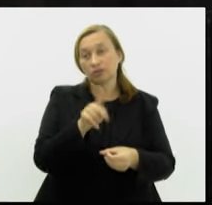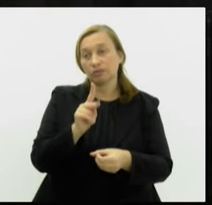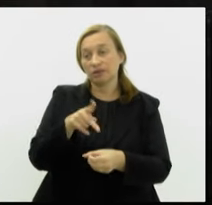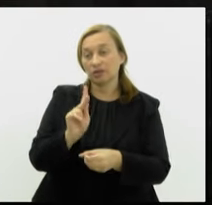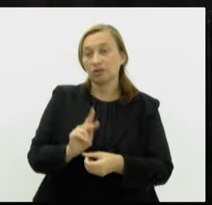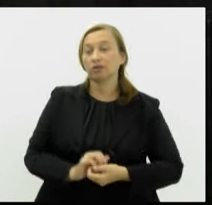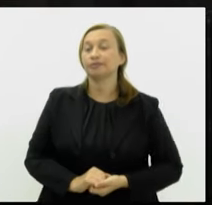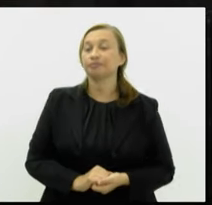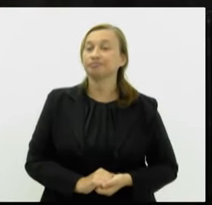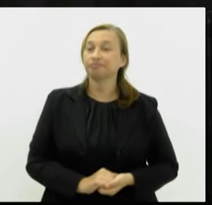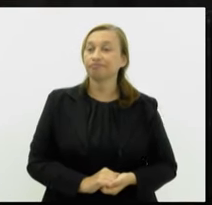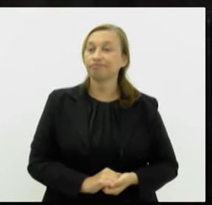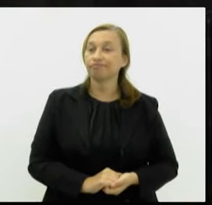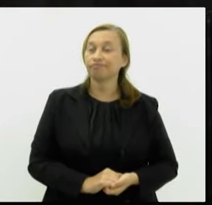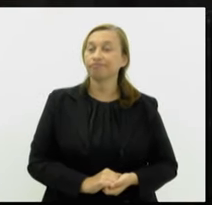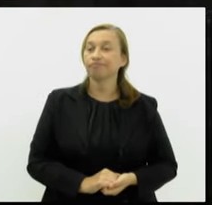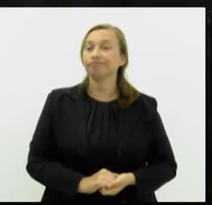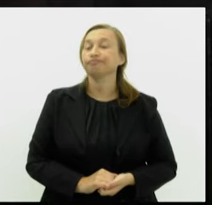precisa fazer essa